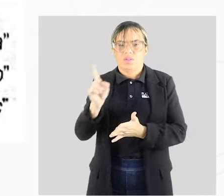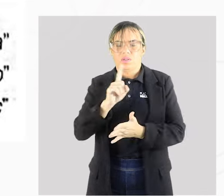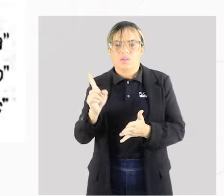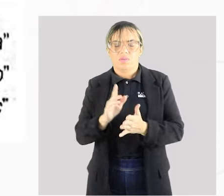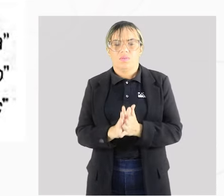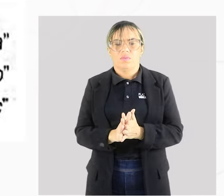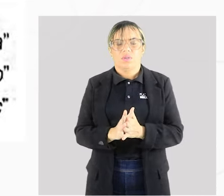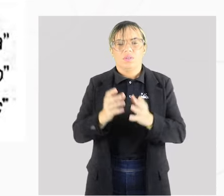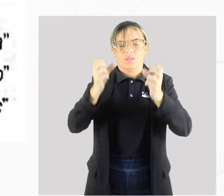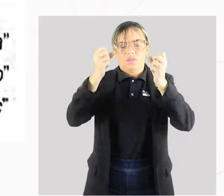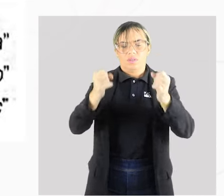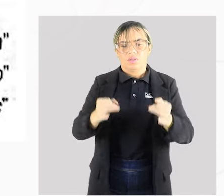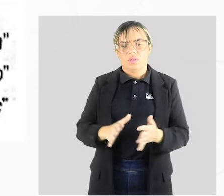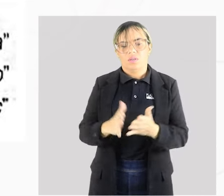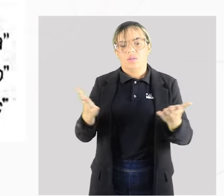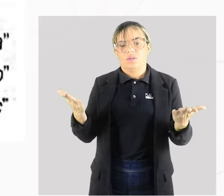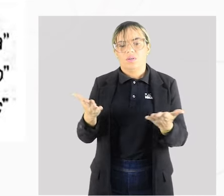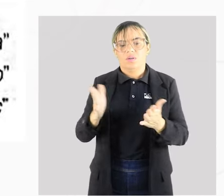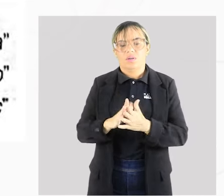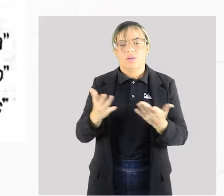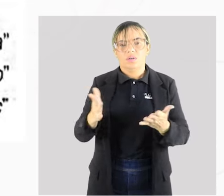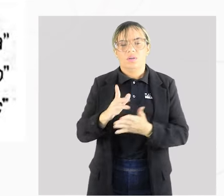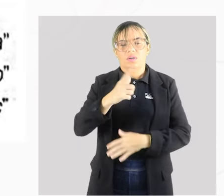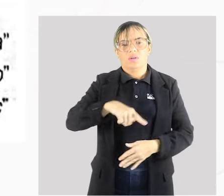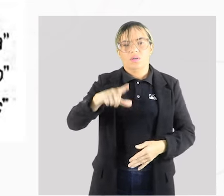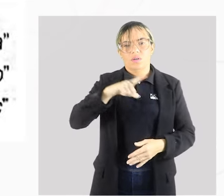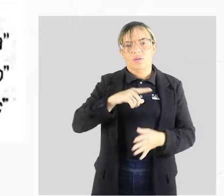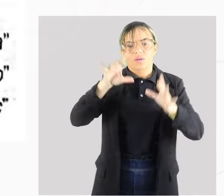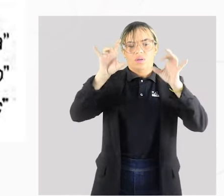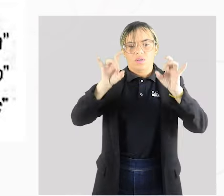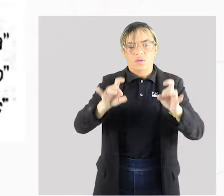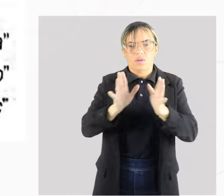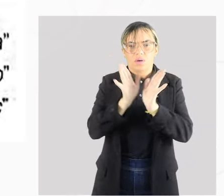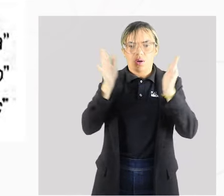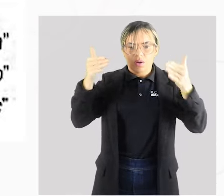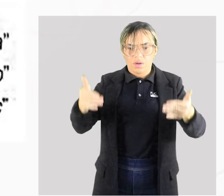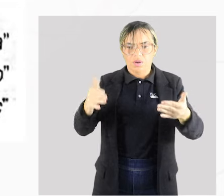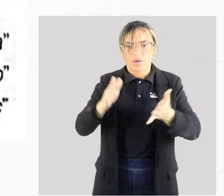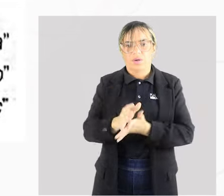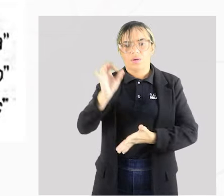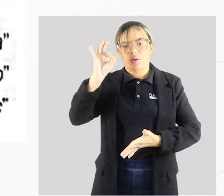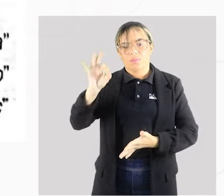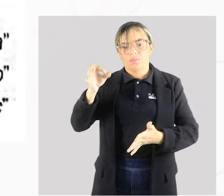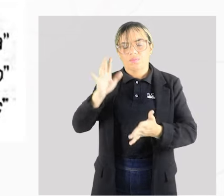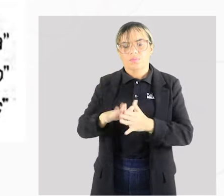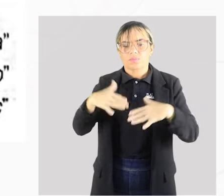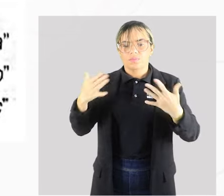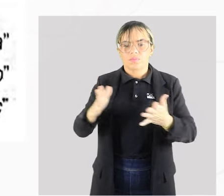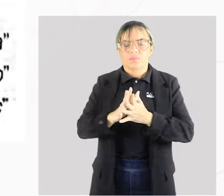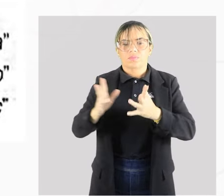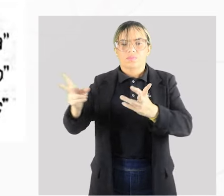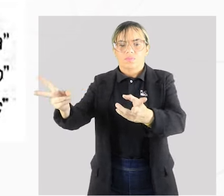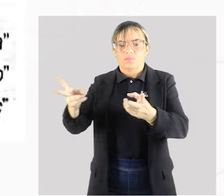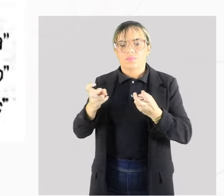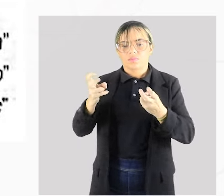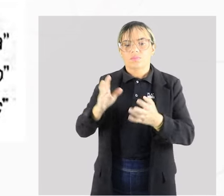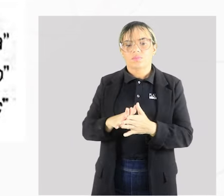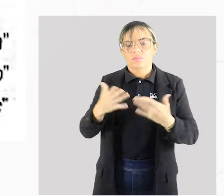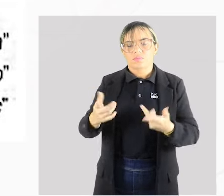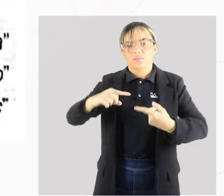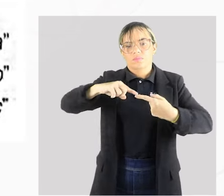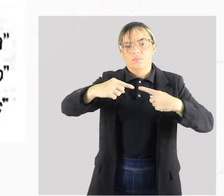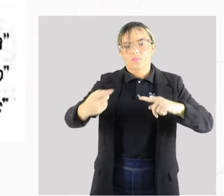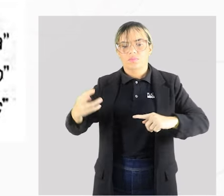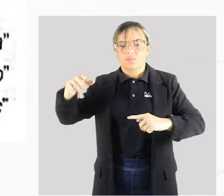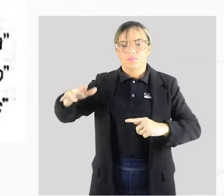nesse momento tá bom mas eu só queria que a gente tivesse aí esse detalhe e essa atenção certo vocês percebem que a partir desse